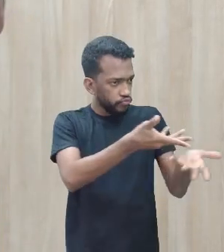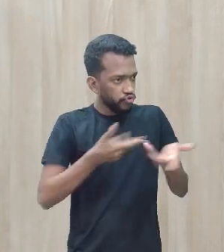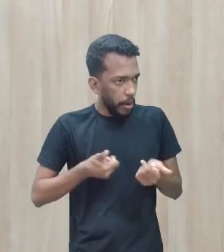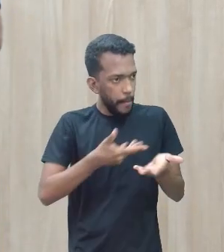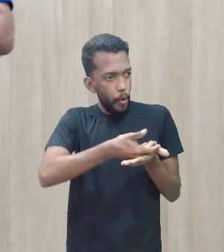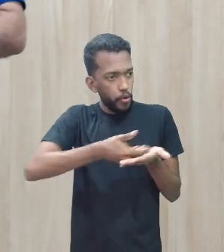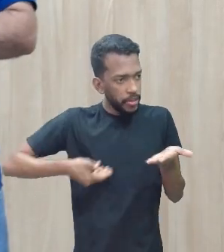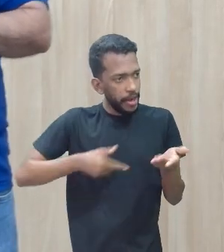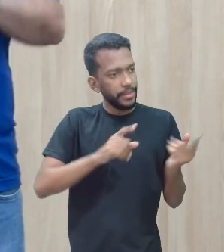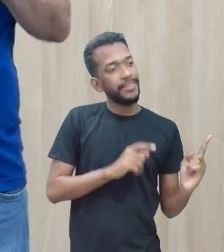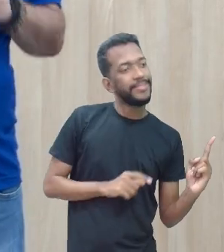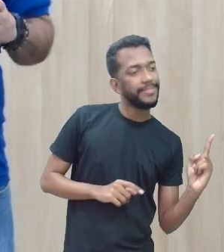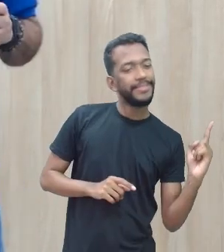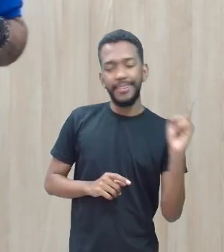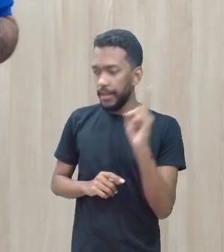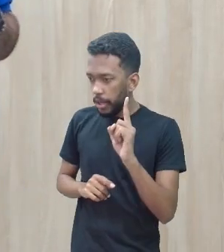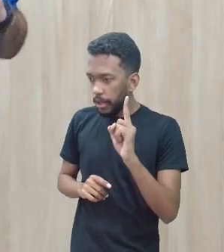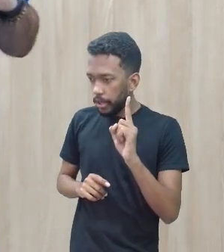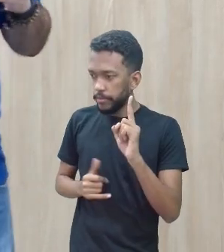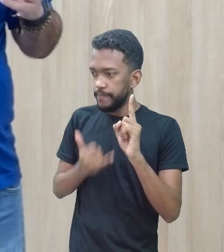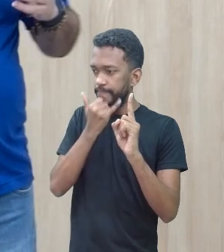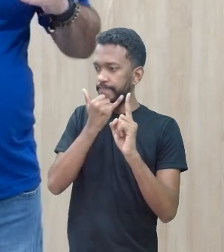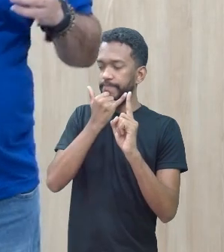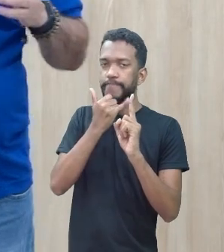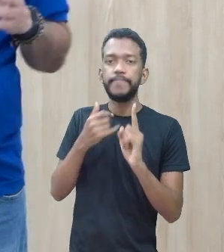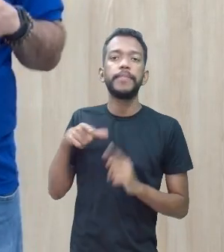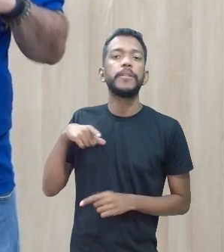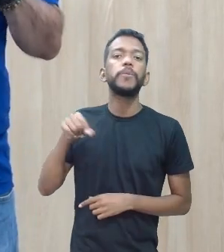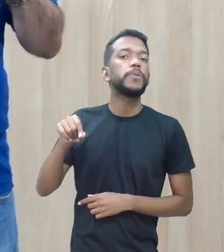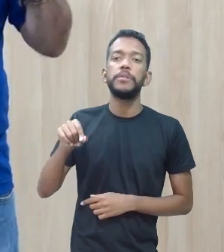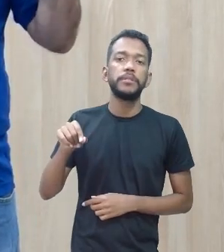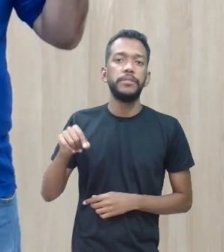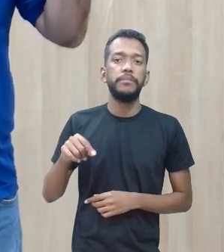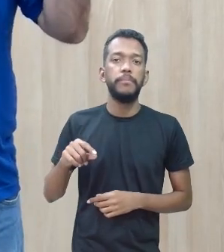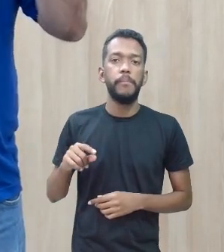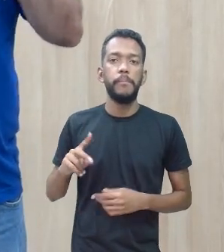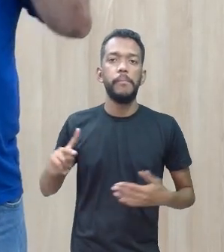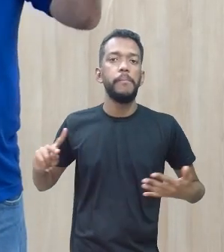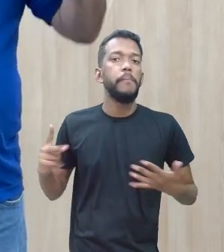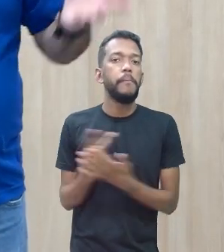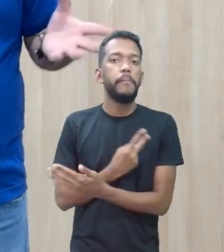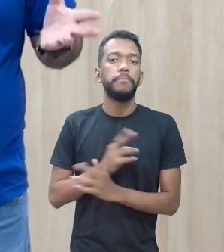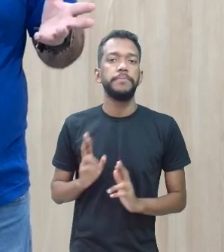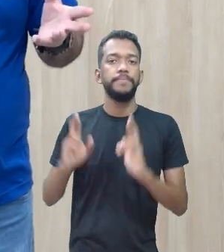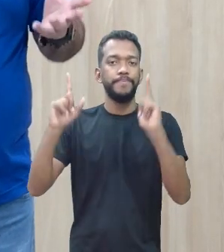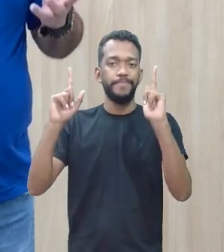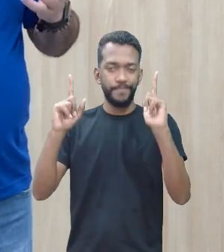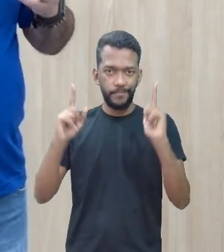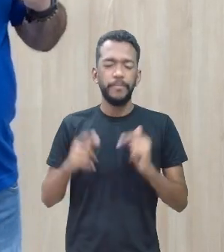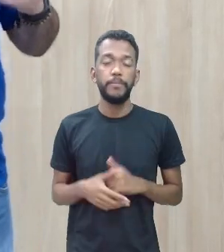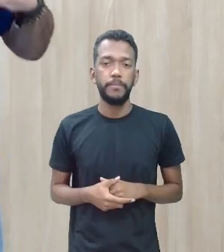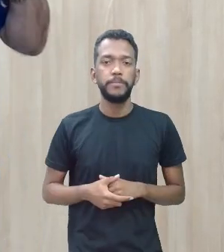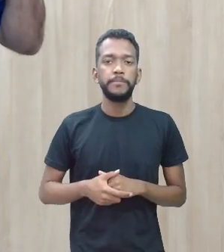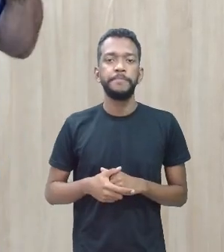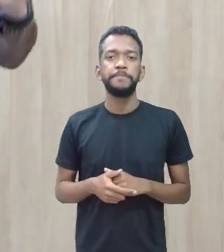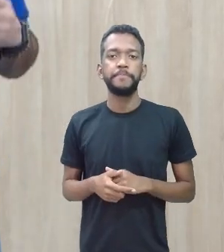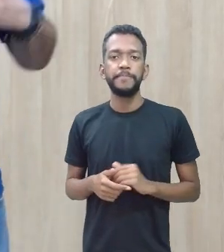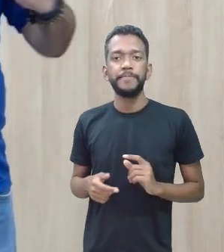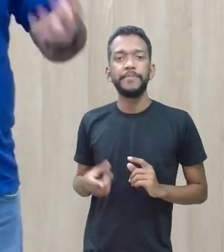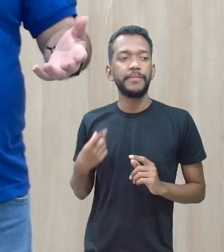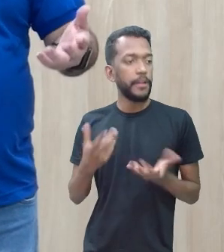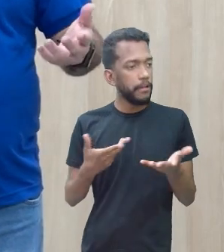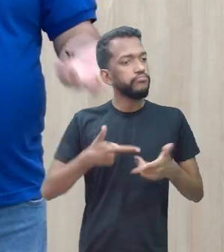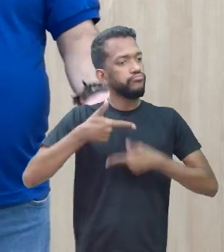e quando chegavam lá acontecia uma coisa totalmente diferente. Eles iam com a oferta